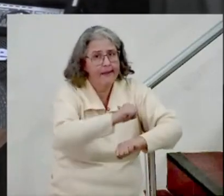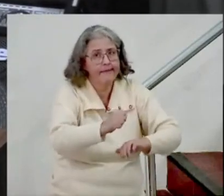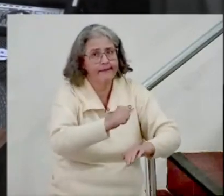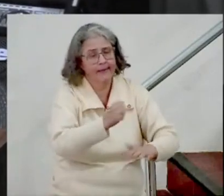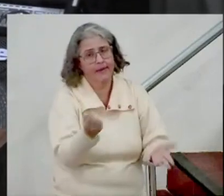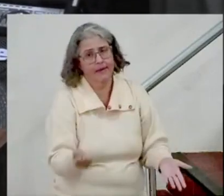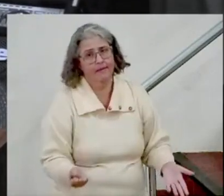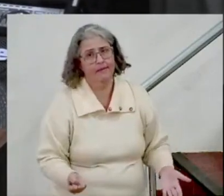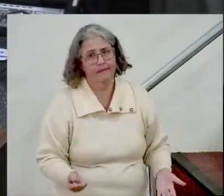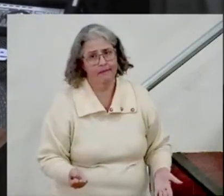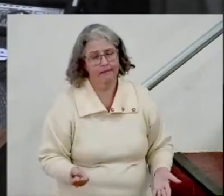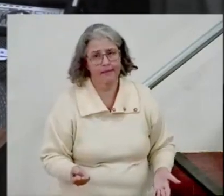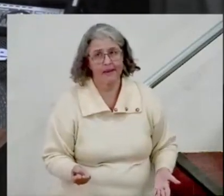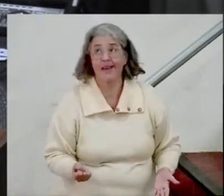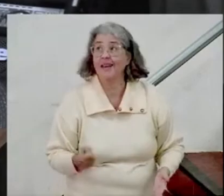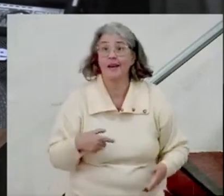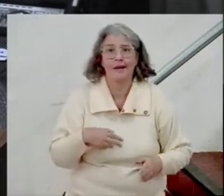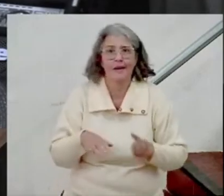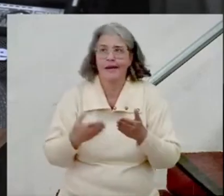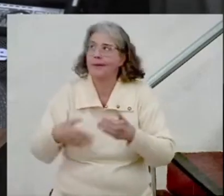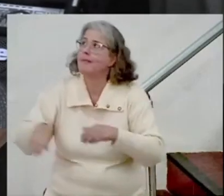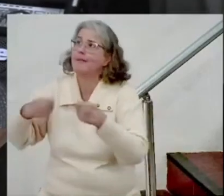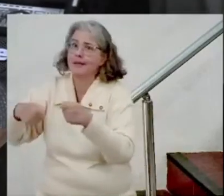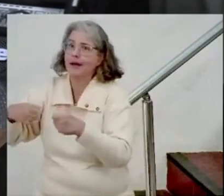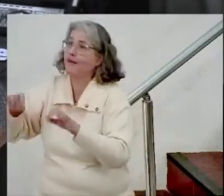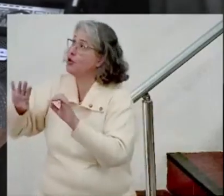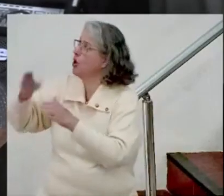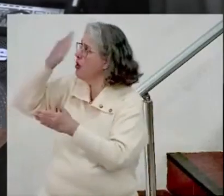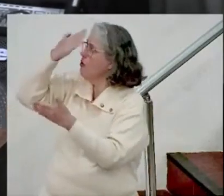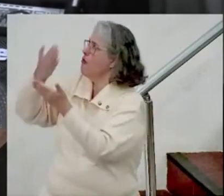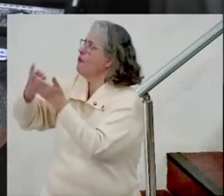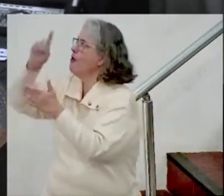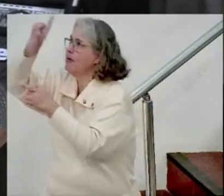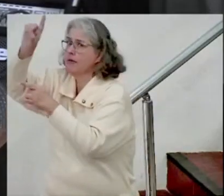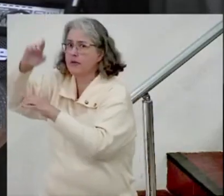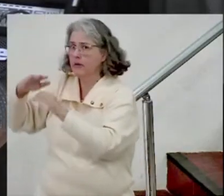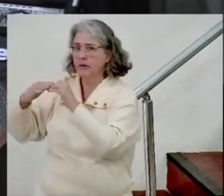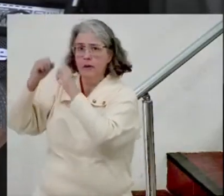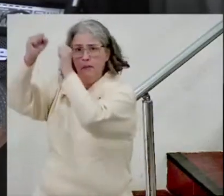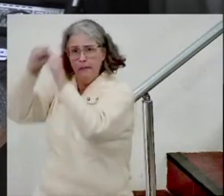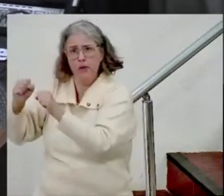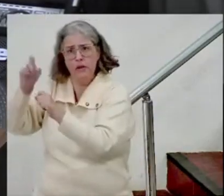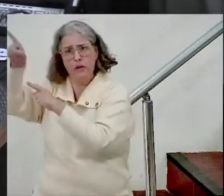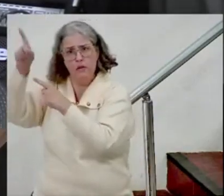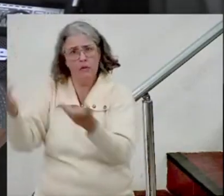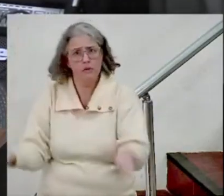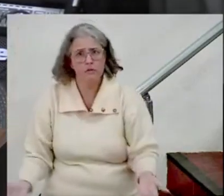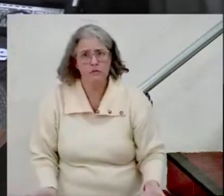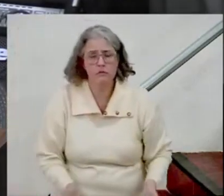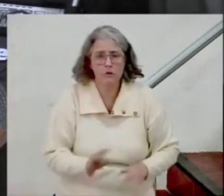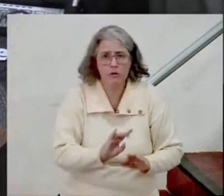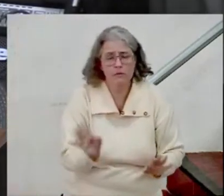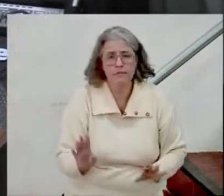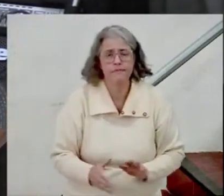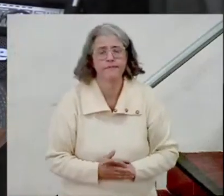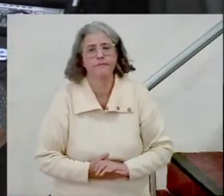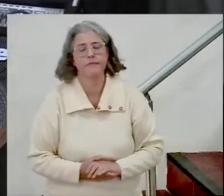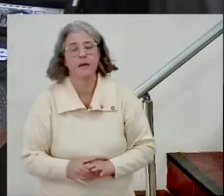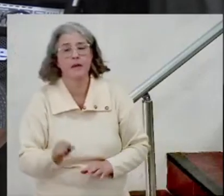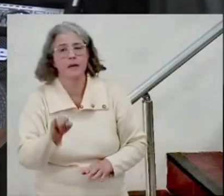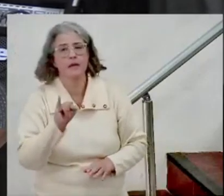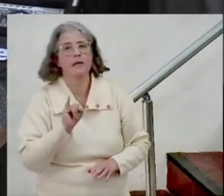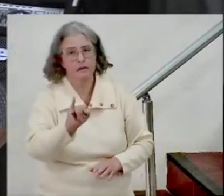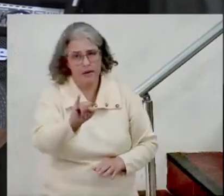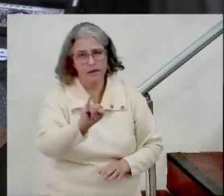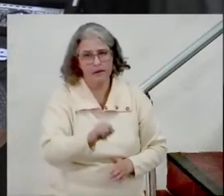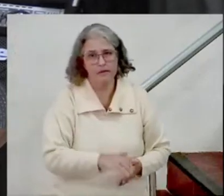Deus Todo-Poderoso, no Deus conosco. E então você vai vendo que Isaías tem um ministério profético